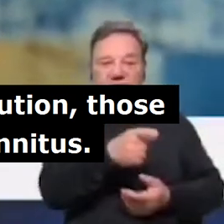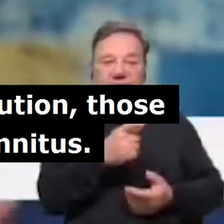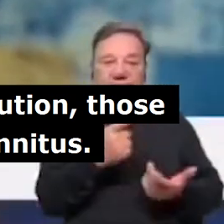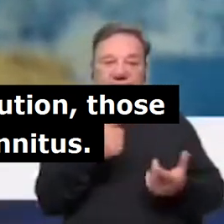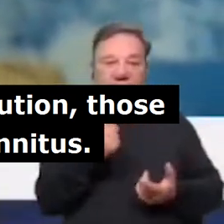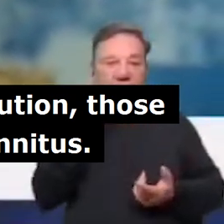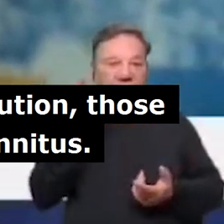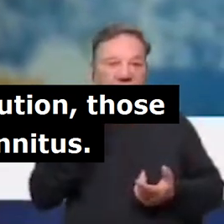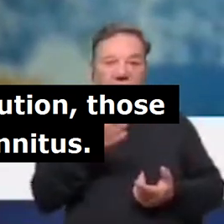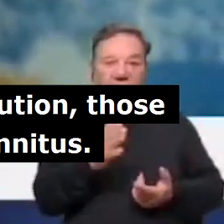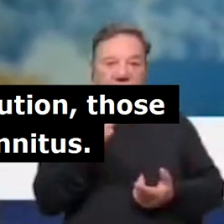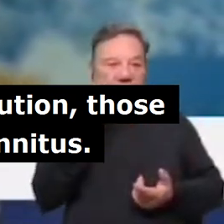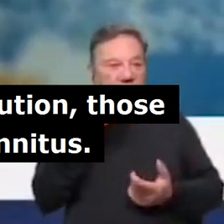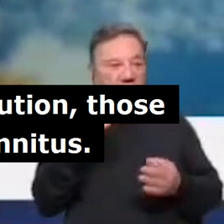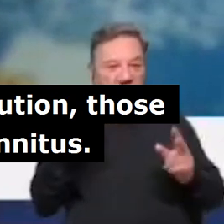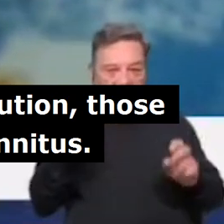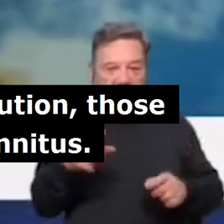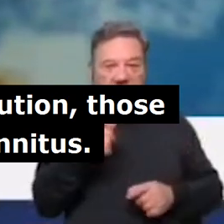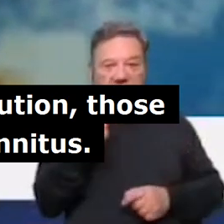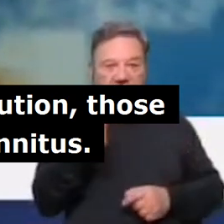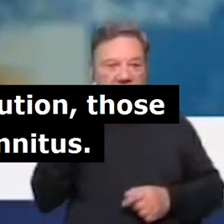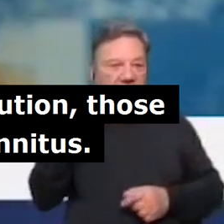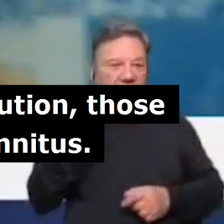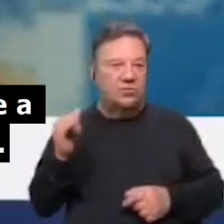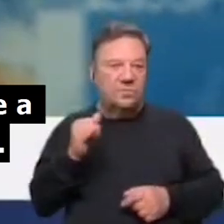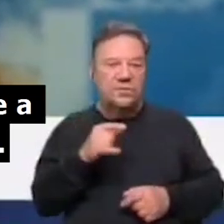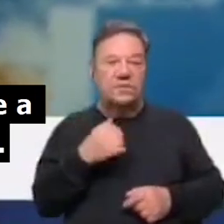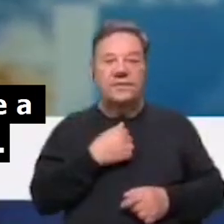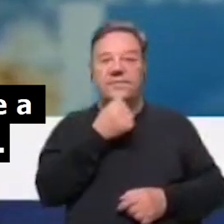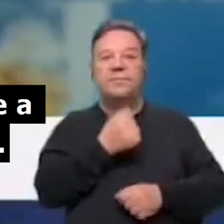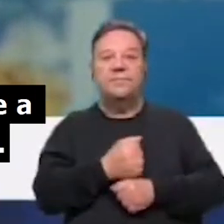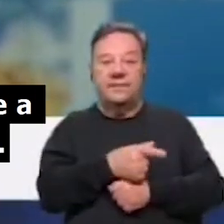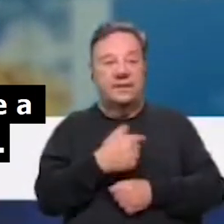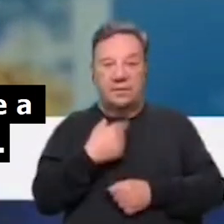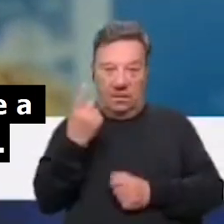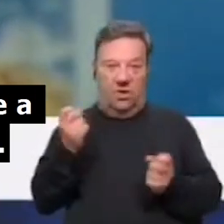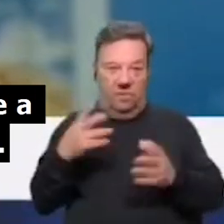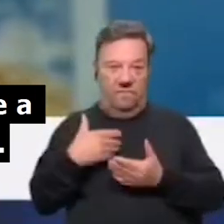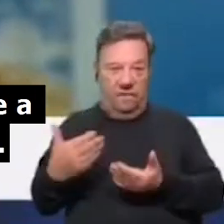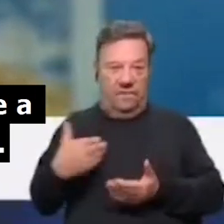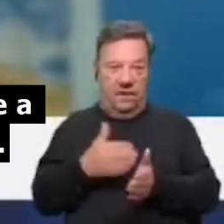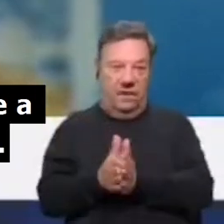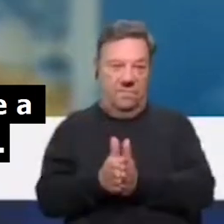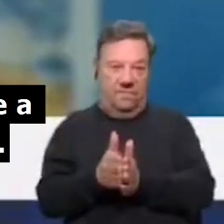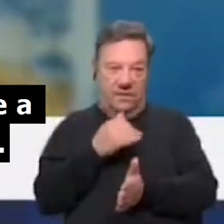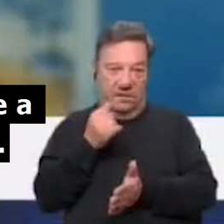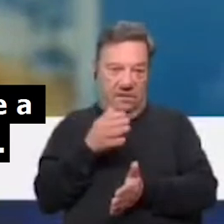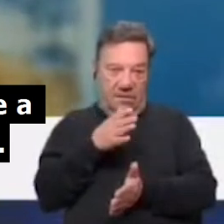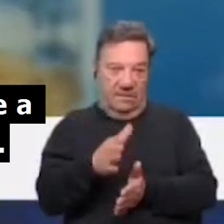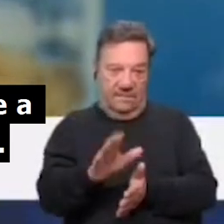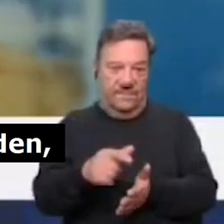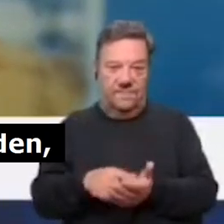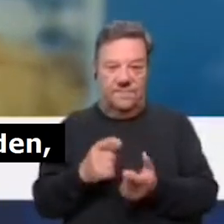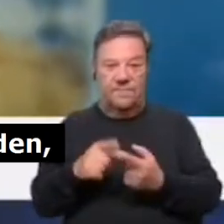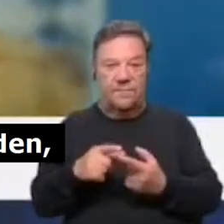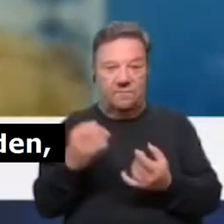tê uma audição praticamente Normal e tem o zumbi do que fazer e aí que temos uma novidade grande que eu aproveitava para trazer um